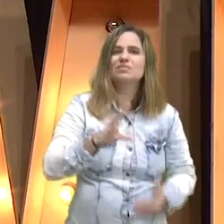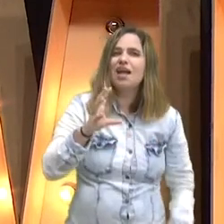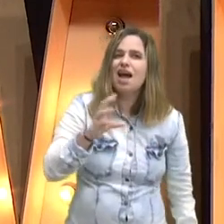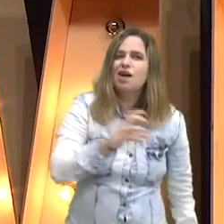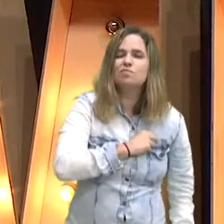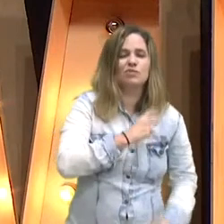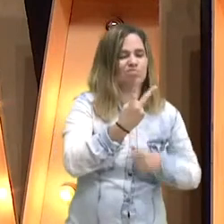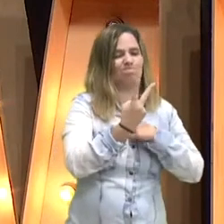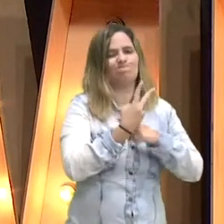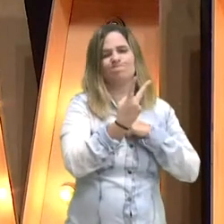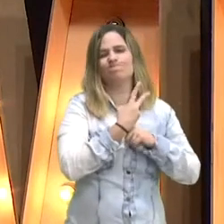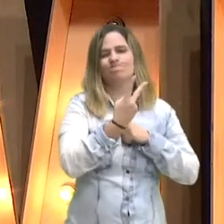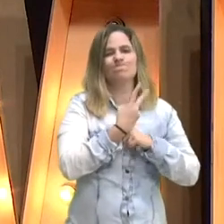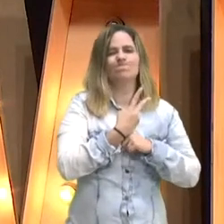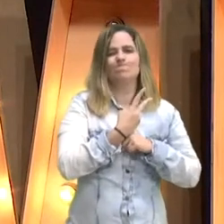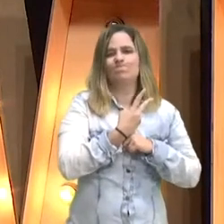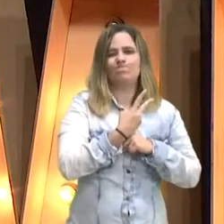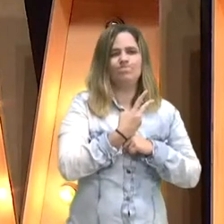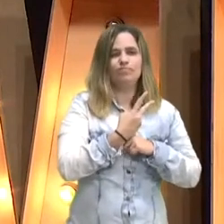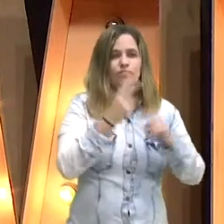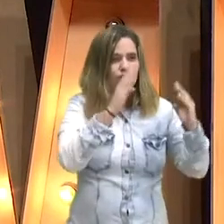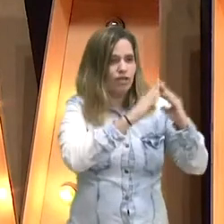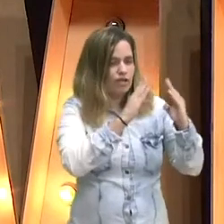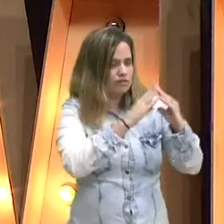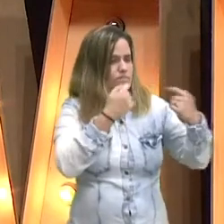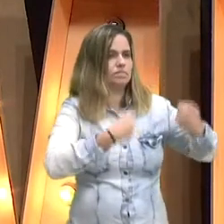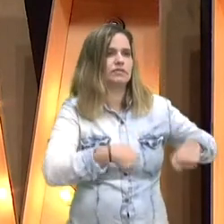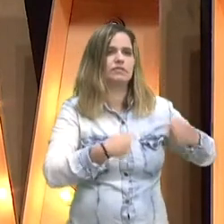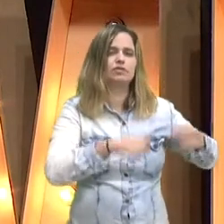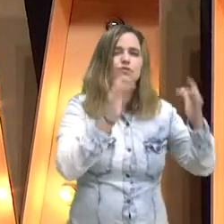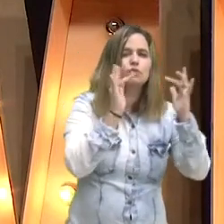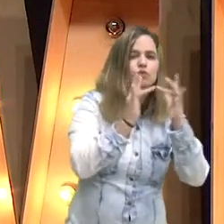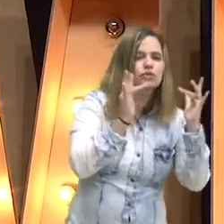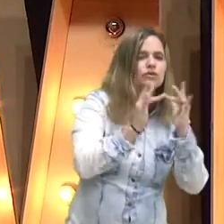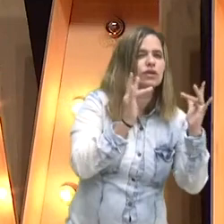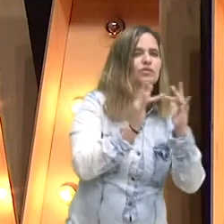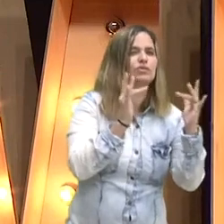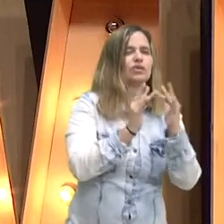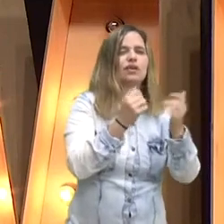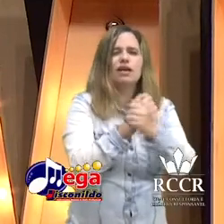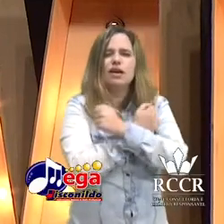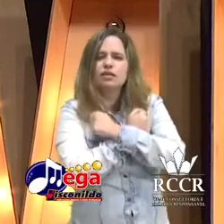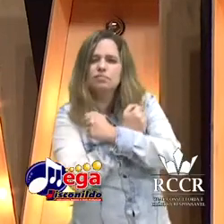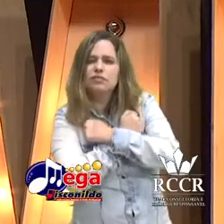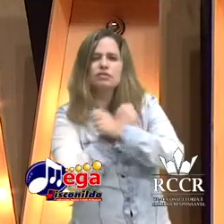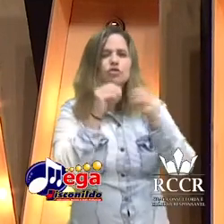aquecer, dentro de casa tem que ter toque, afeto, beijo, abraço. Tem que ter muita sabedoria de